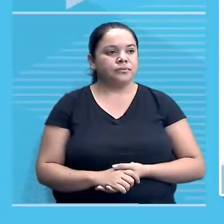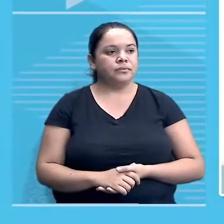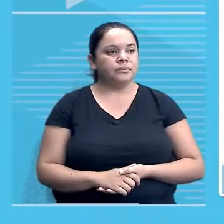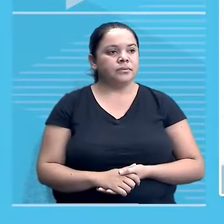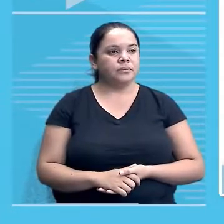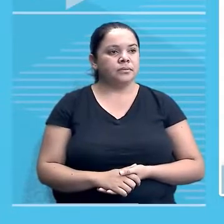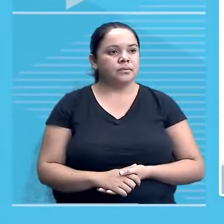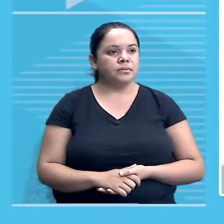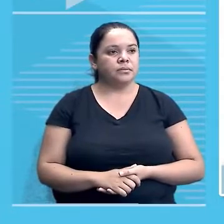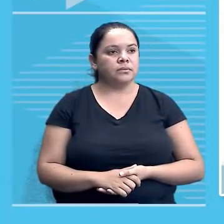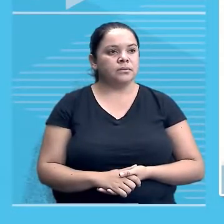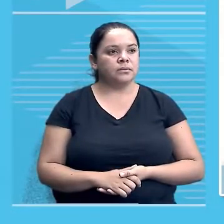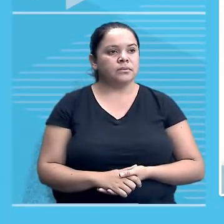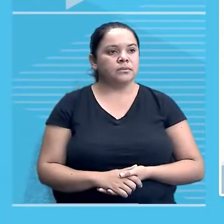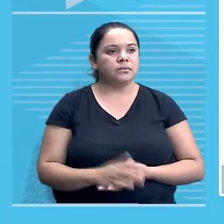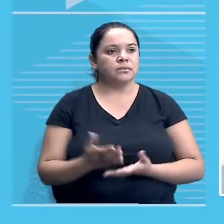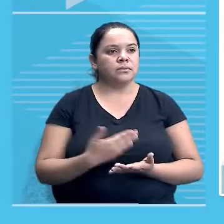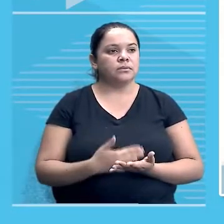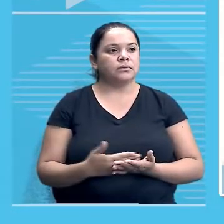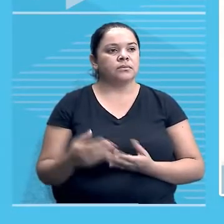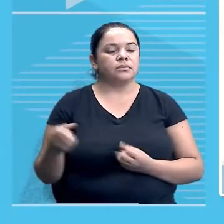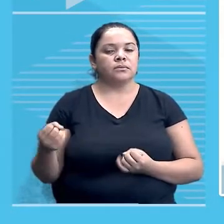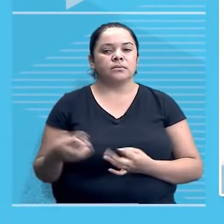falar sobre os tipos de calor.